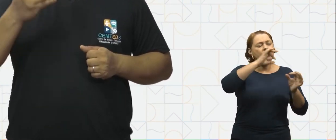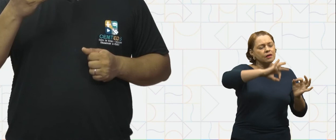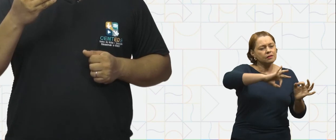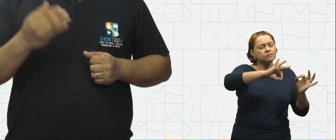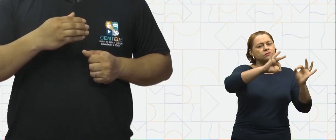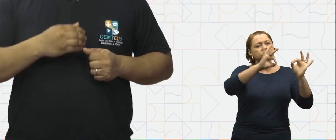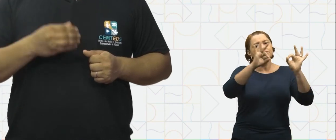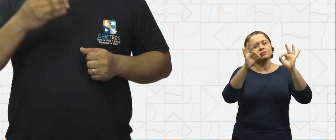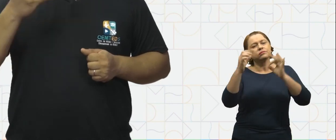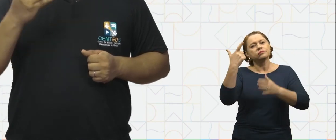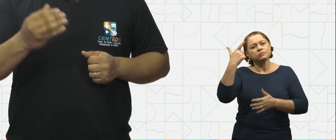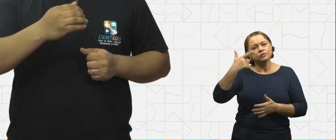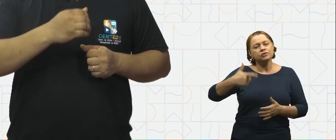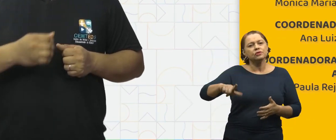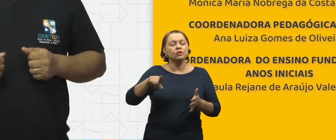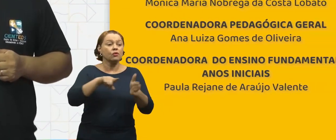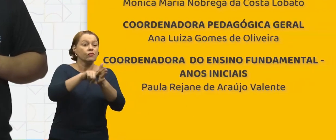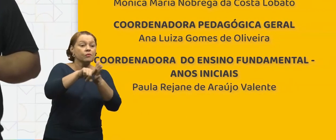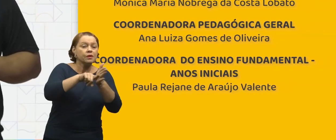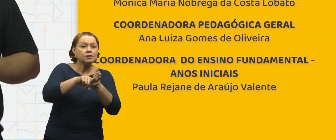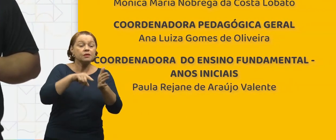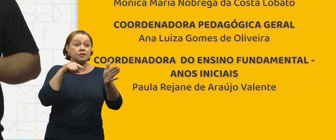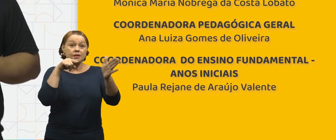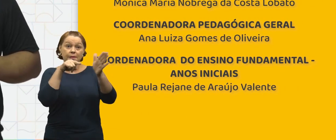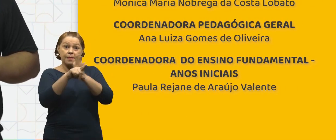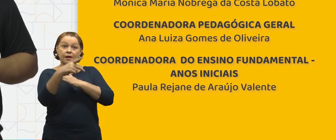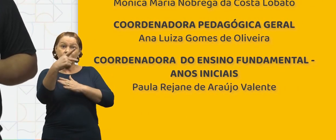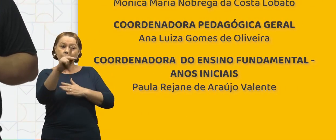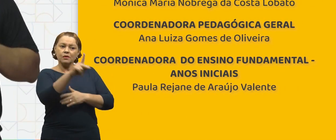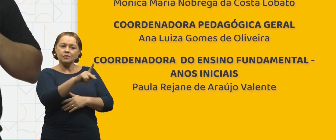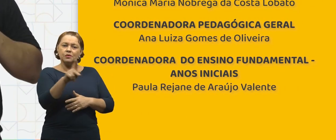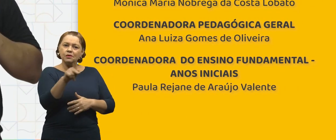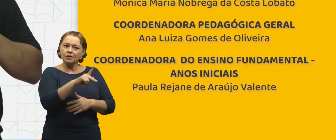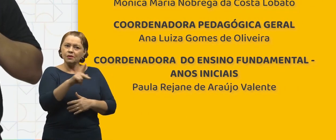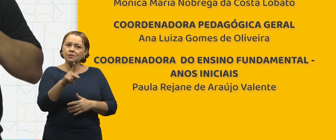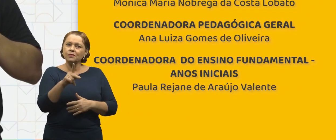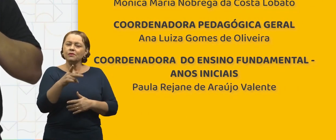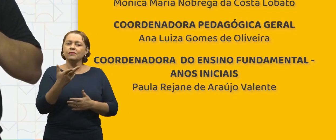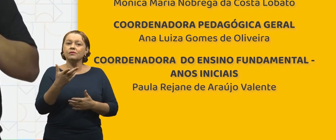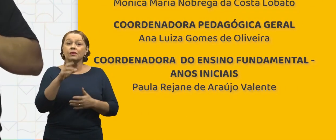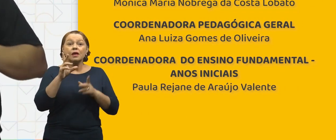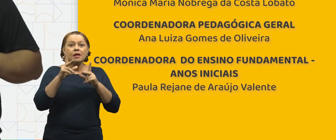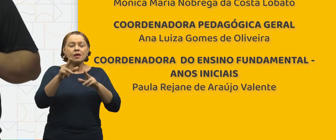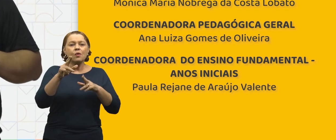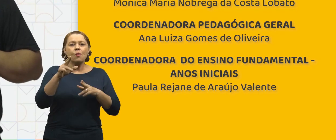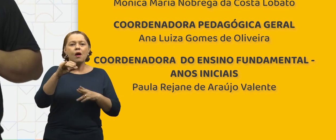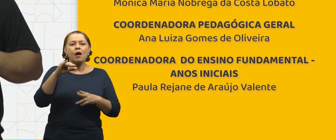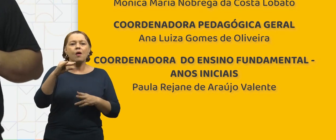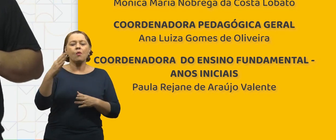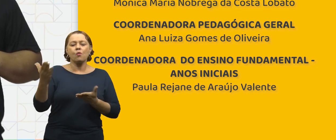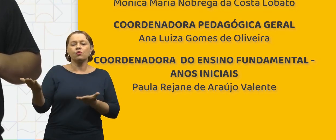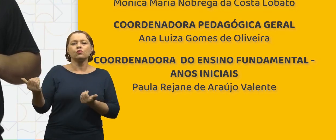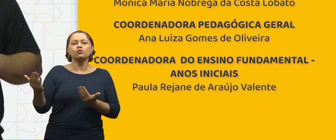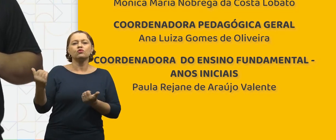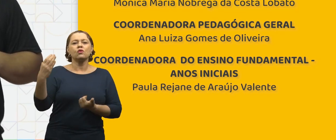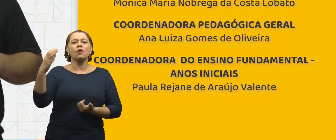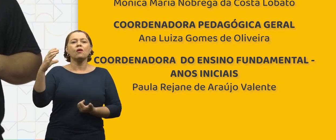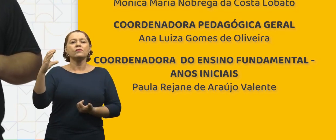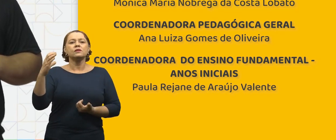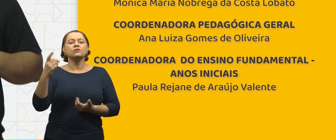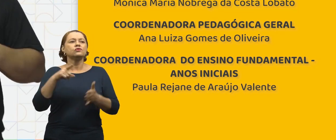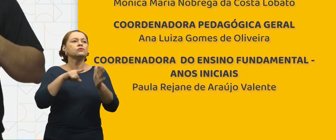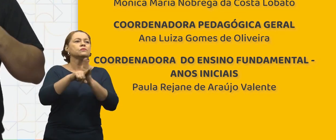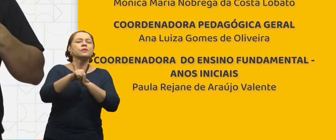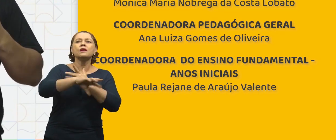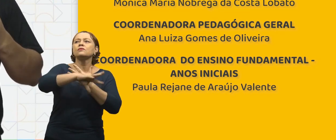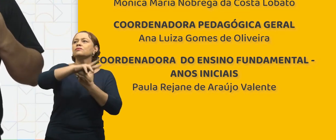novamente, pesquise, pergunte ao seu professor, à sua professora, seja como Isaac Newton. Questione o universo à sua